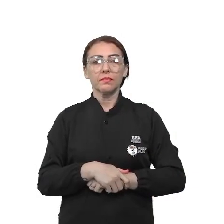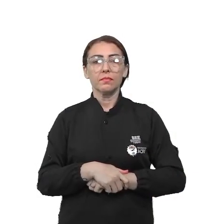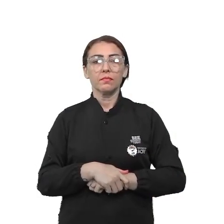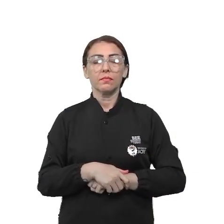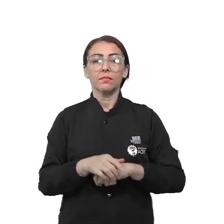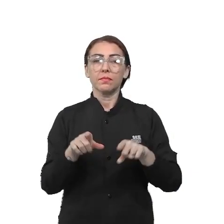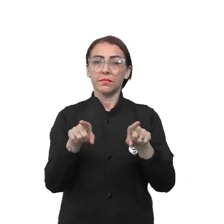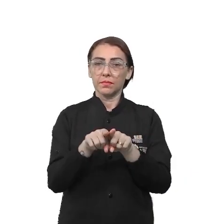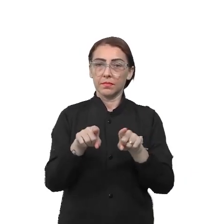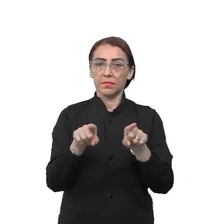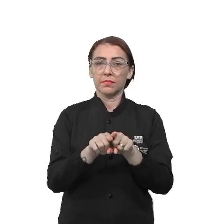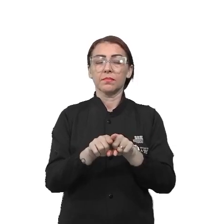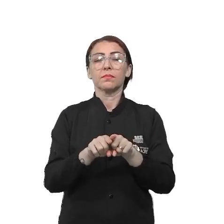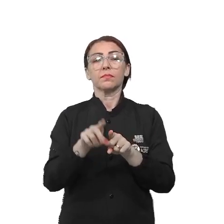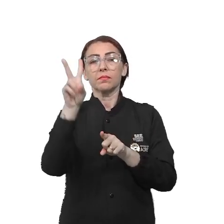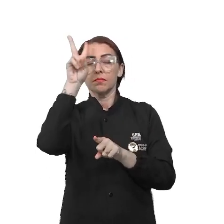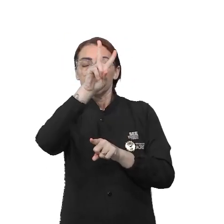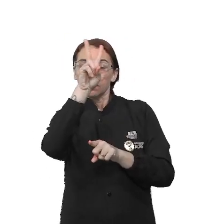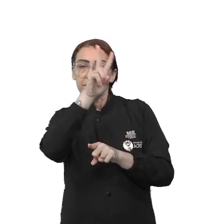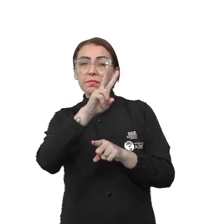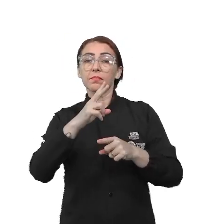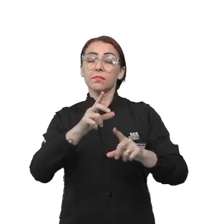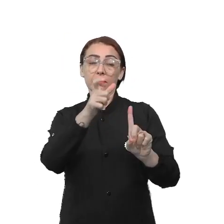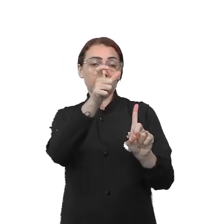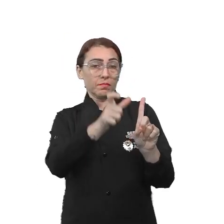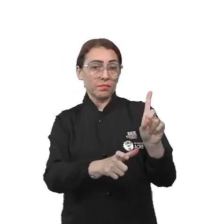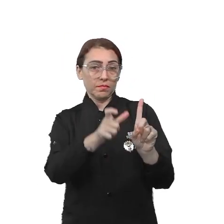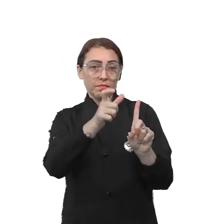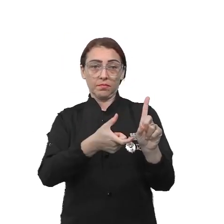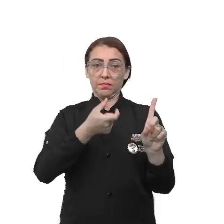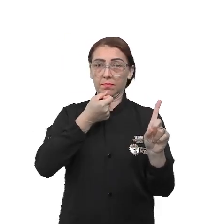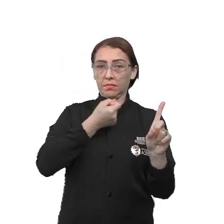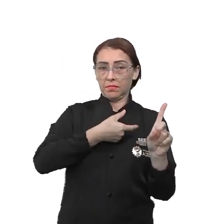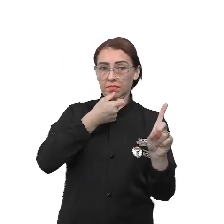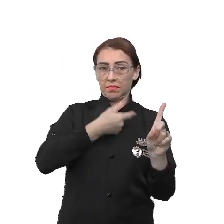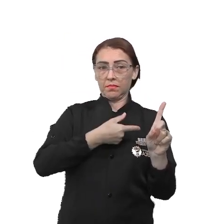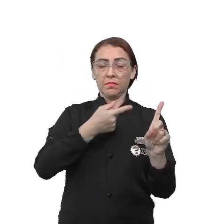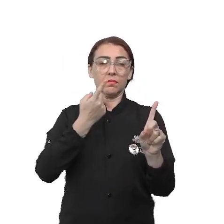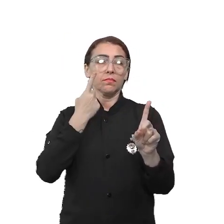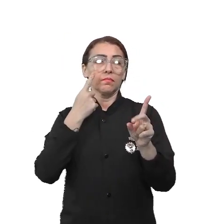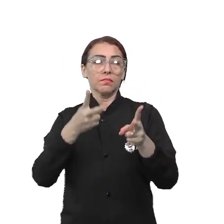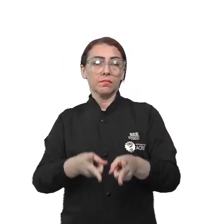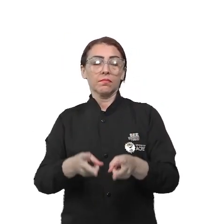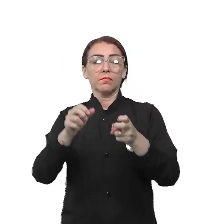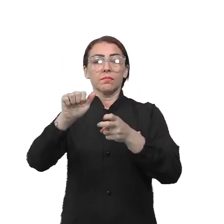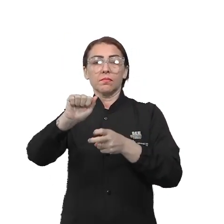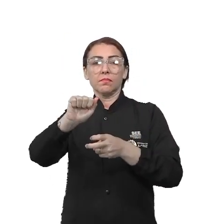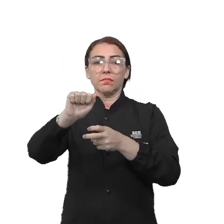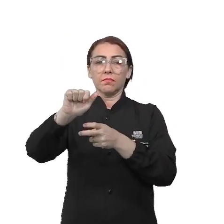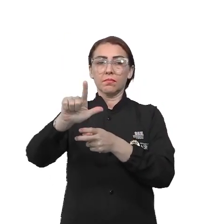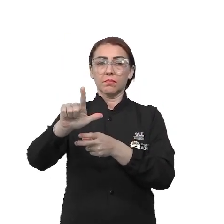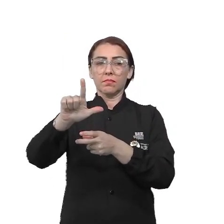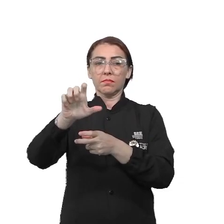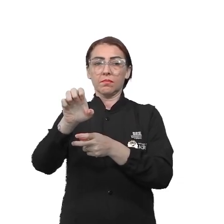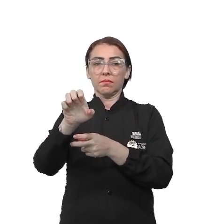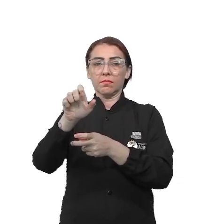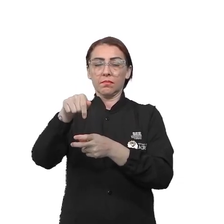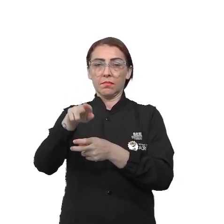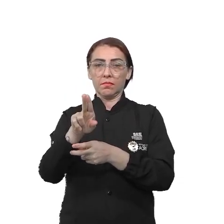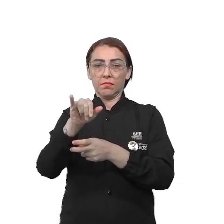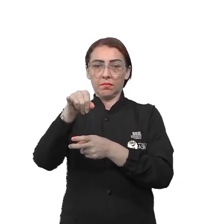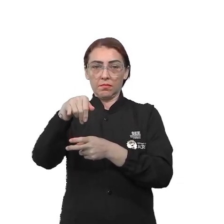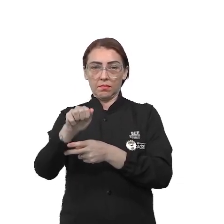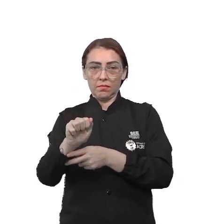Caminhando mais um pouco ao longo da história, a gente chega nos personagens da comédia dell'arte. Observem alguns personagens que eu coloquei aqui.